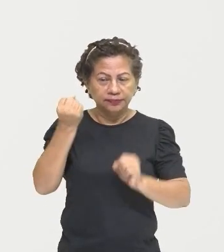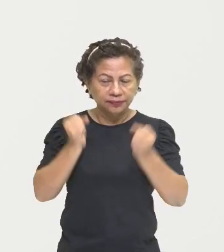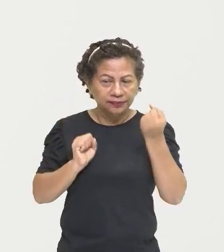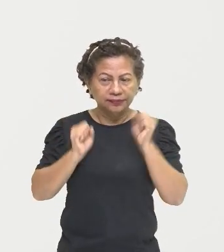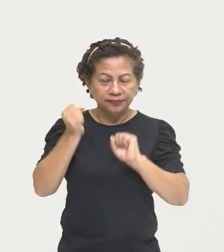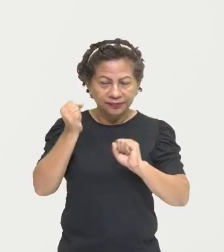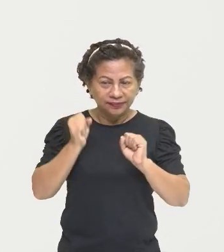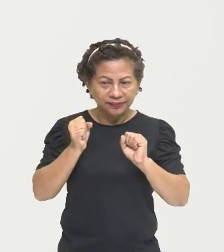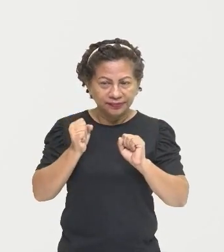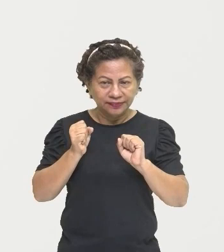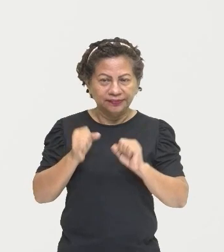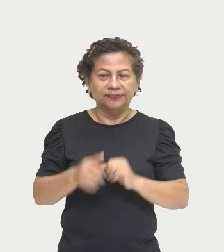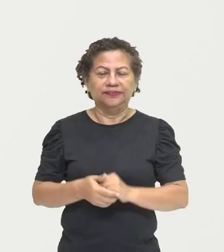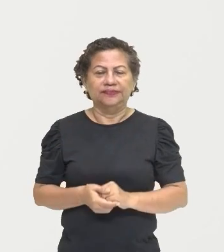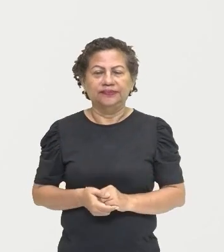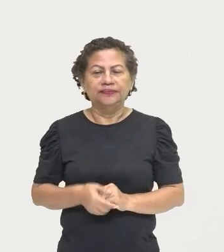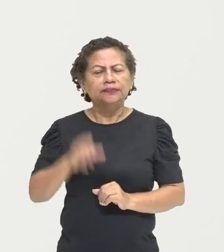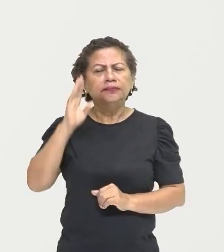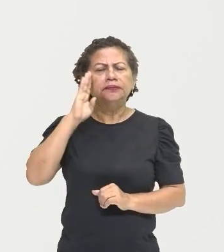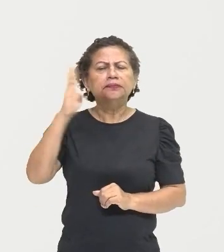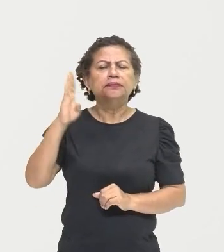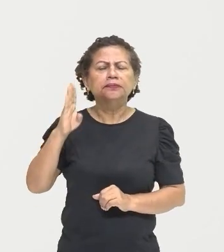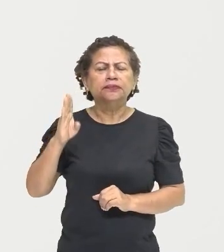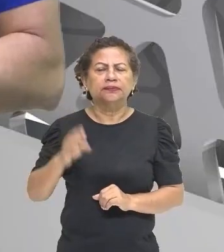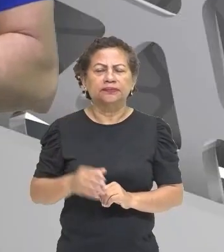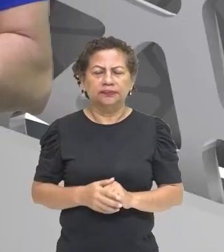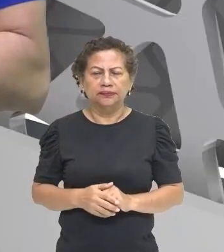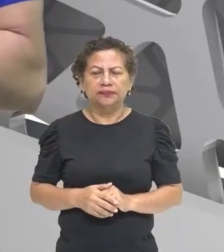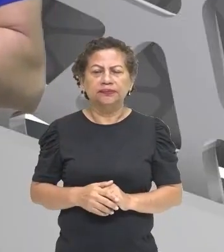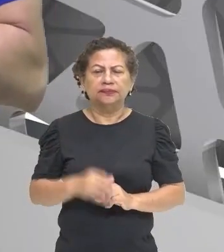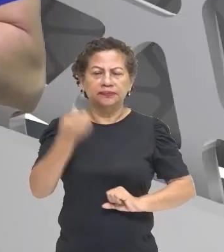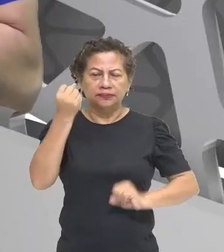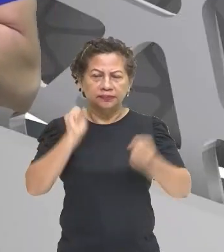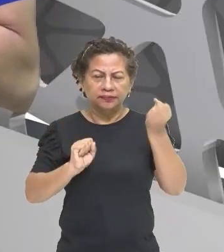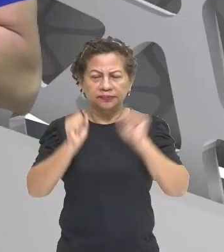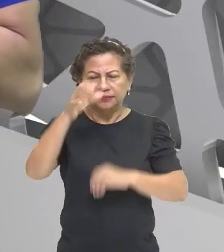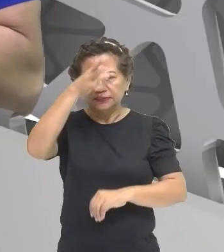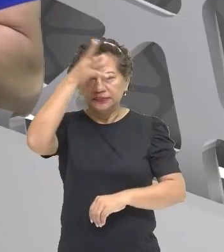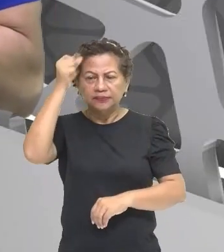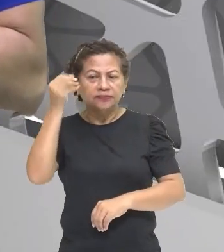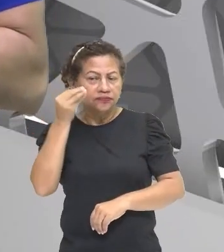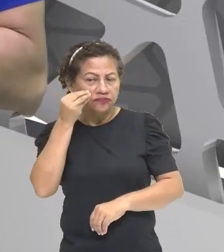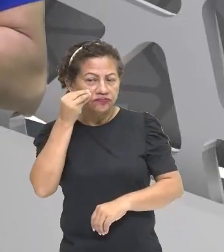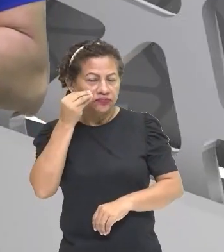bem? Então, olha só, principais setores do polo industrial de Manaus. Vamos ao primeiro?